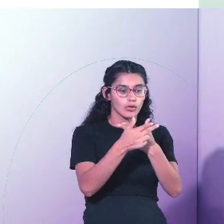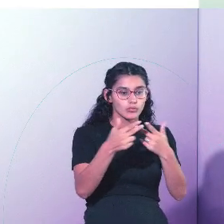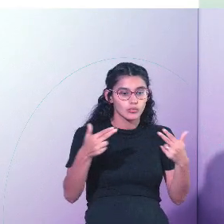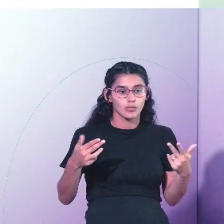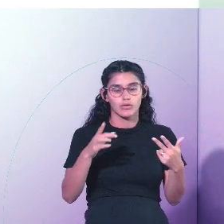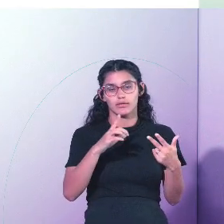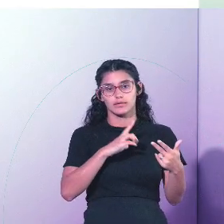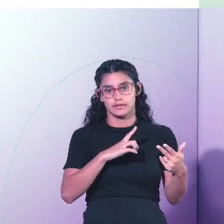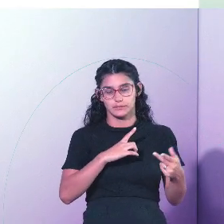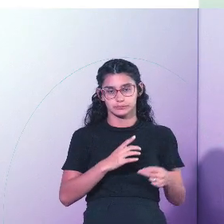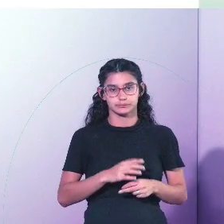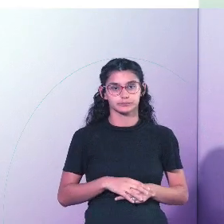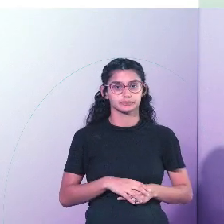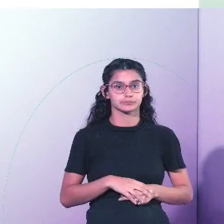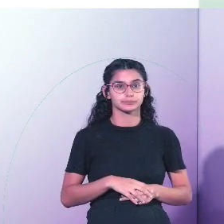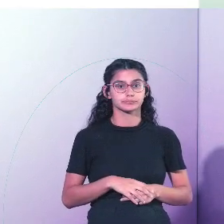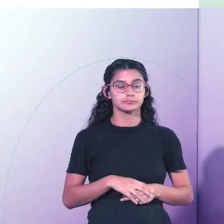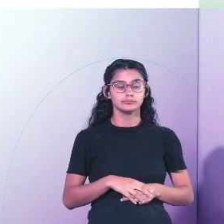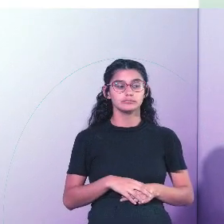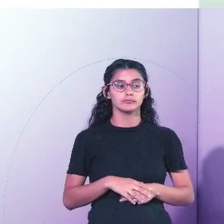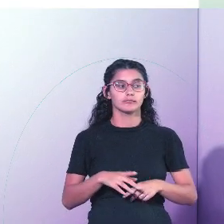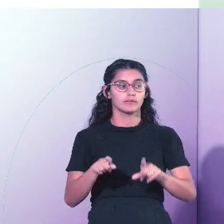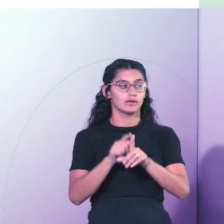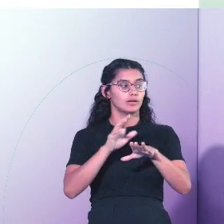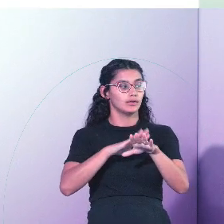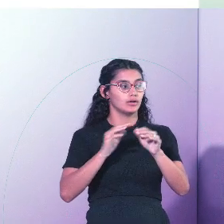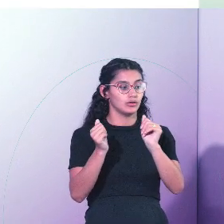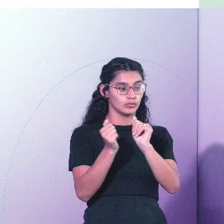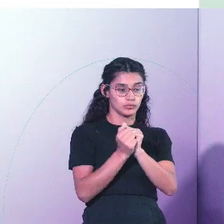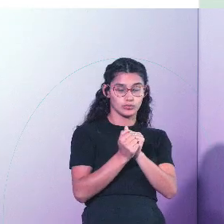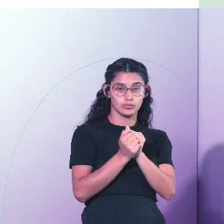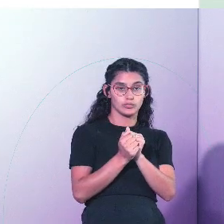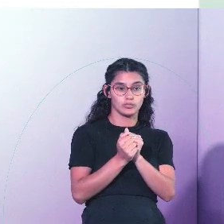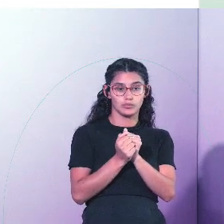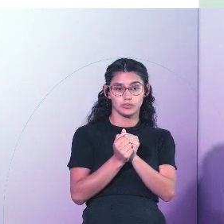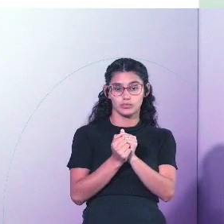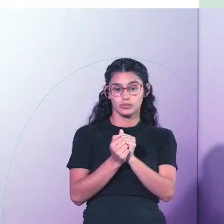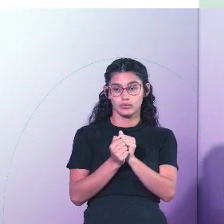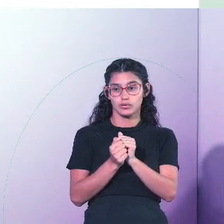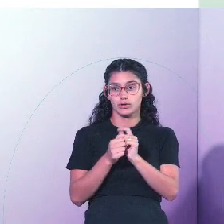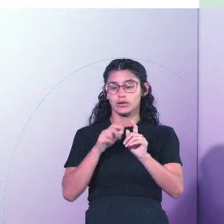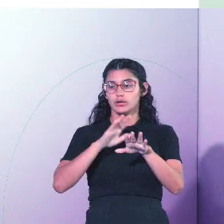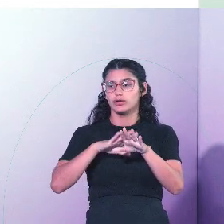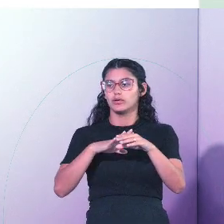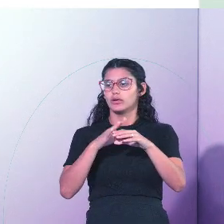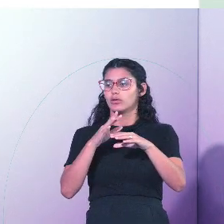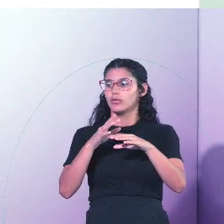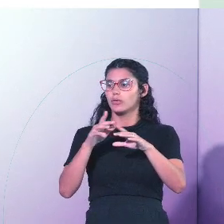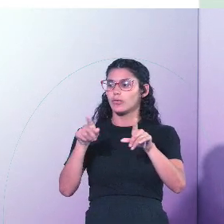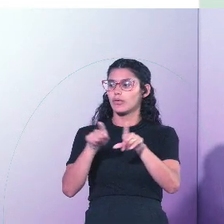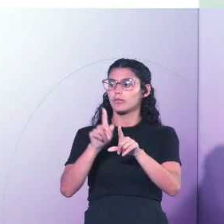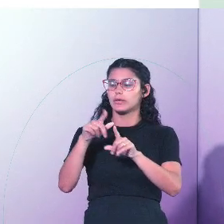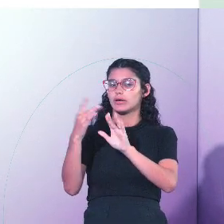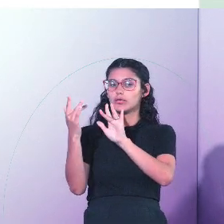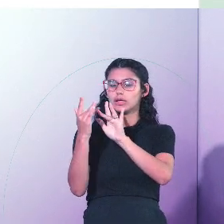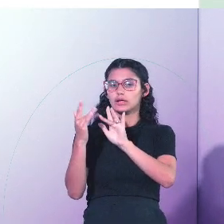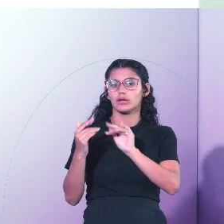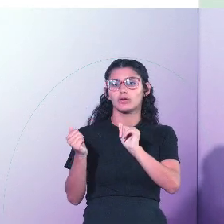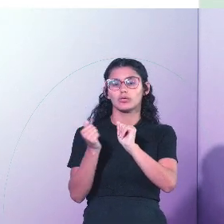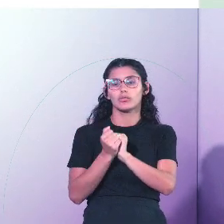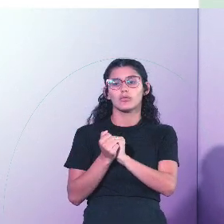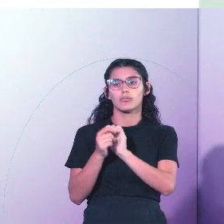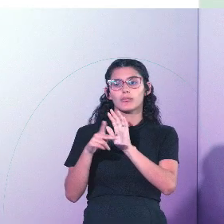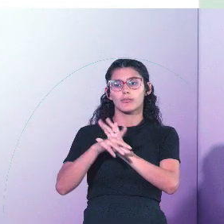outras, tá? A existência de alternativas terapêuticas. Então, assim, a relevância da condição clínica, ela também está ligada à